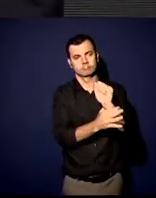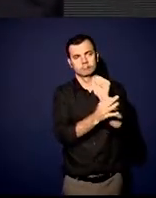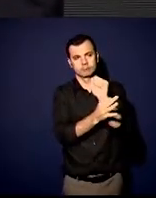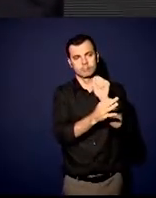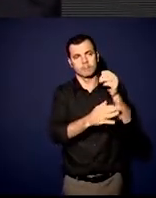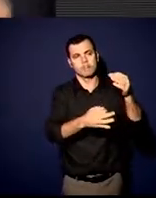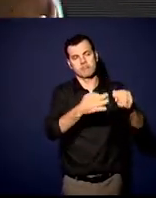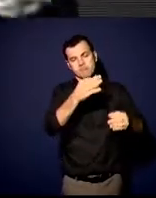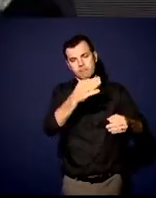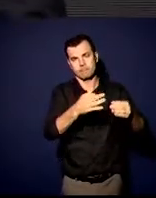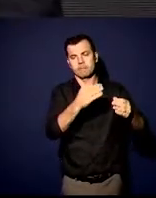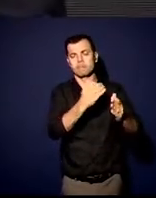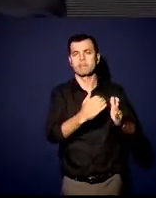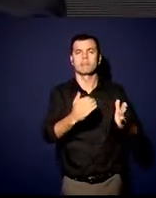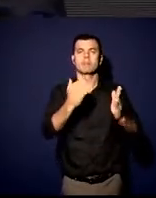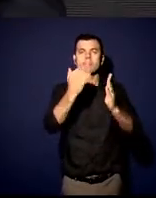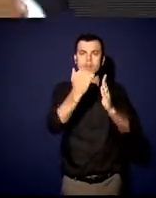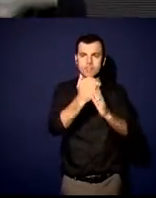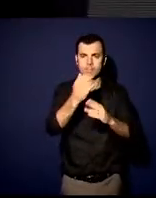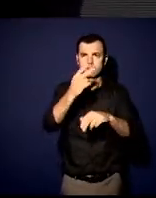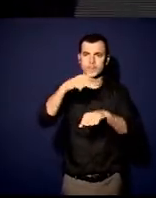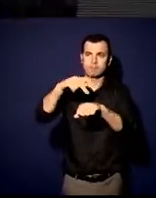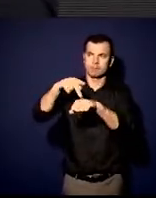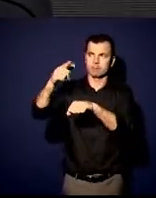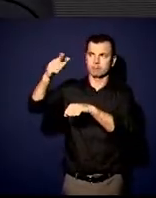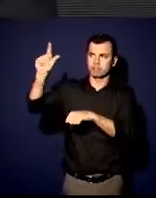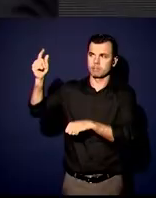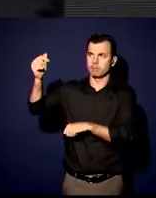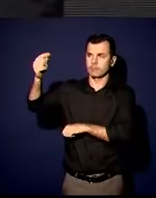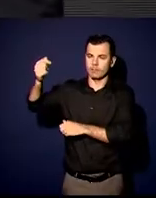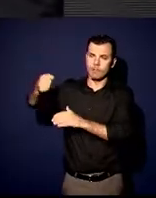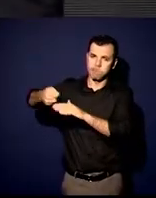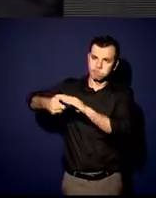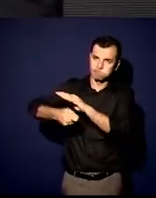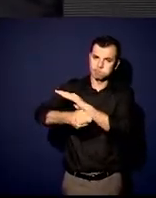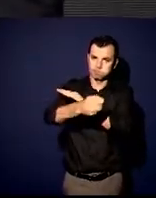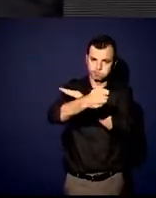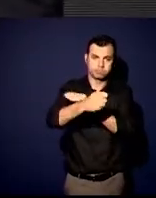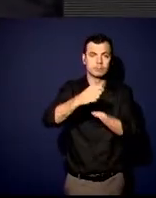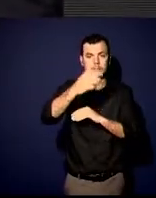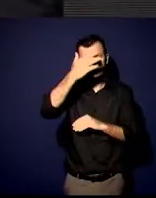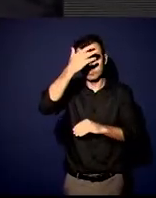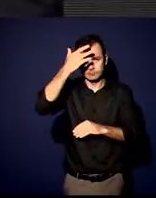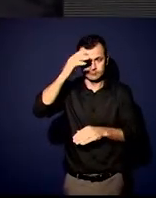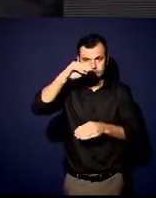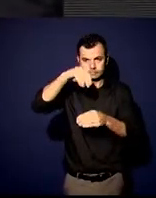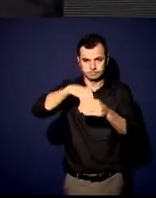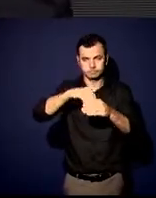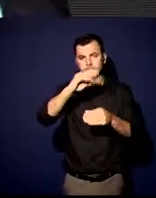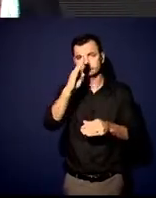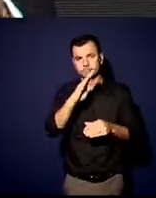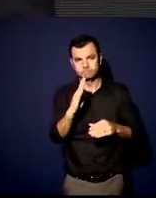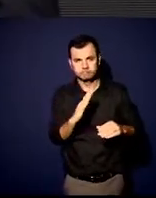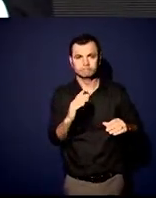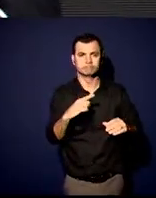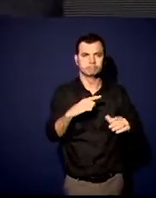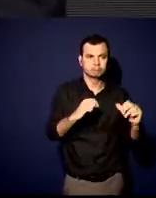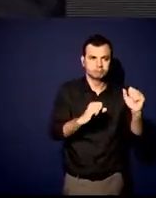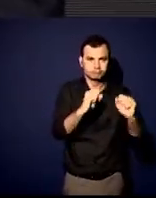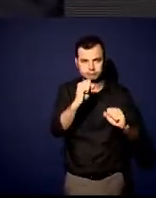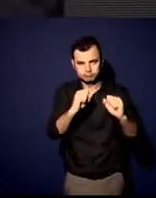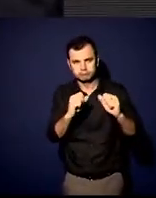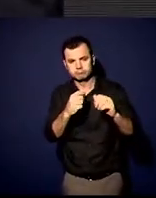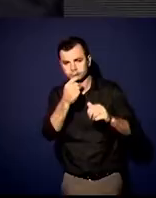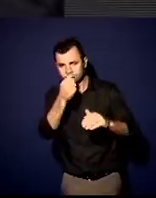jurídica mais Ampla que traga investimentos externos e que dê ao público interno a Quem produz no Brasil a tranquilidade ele poder